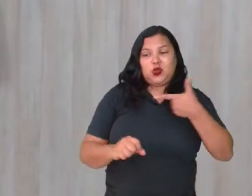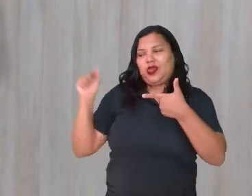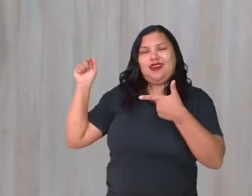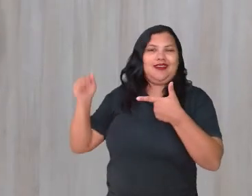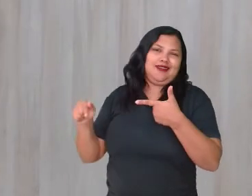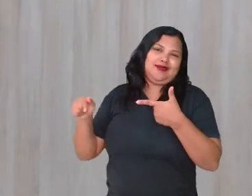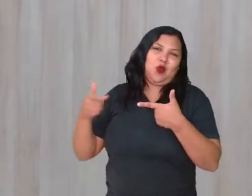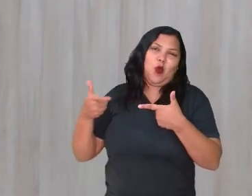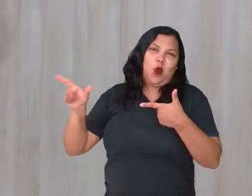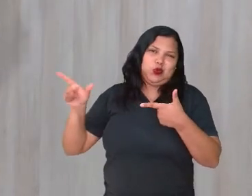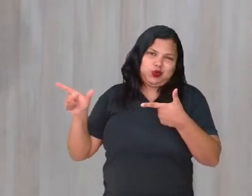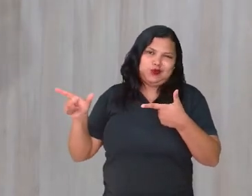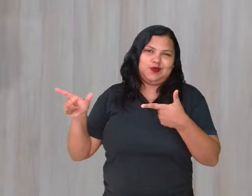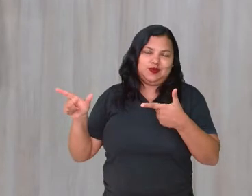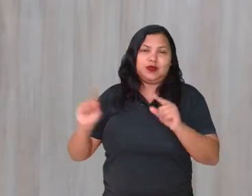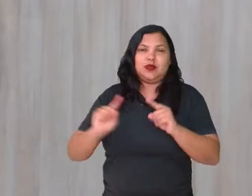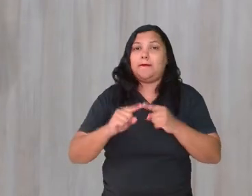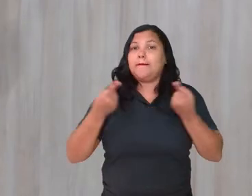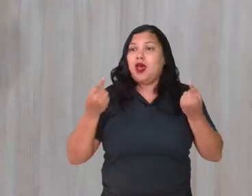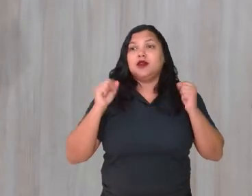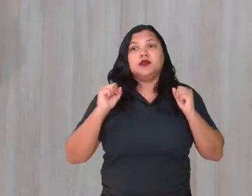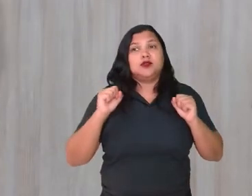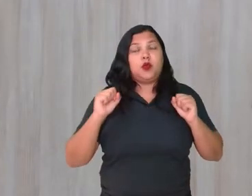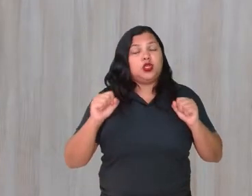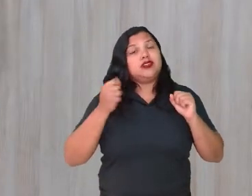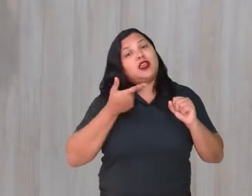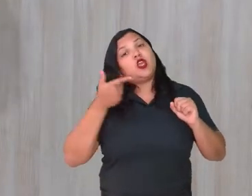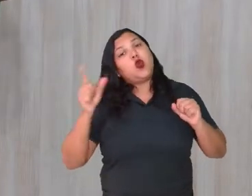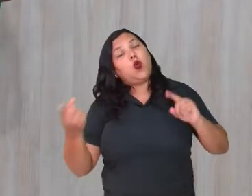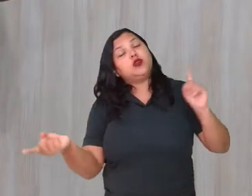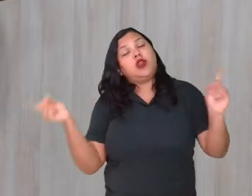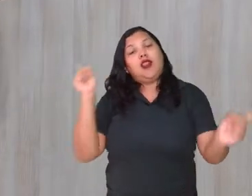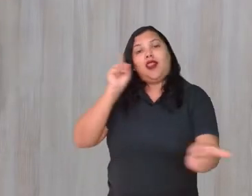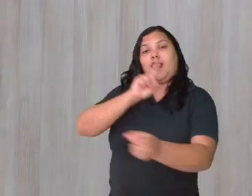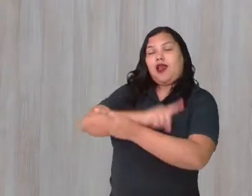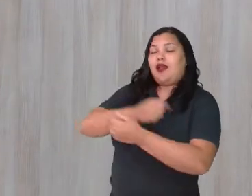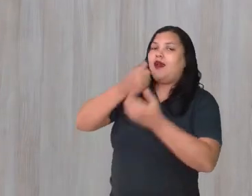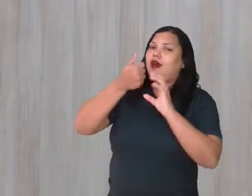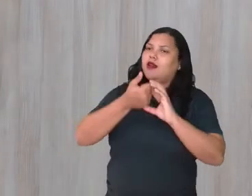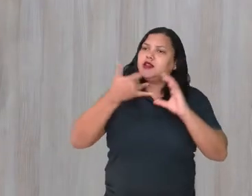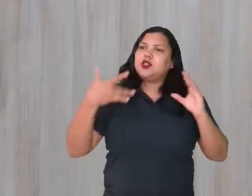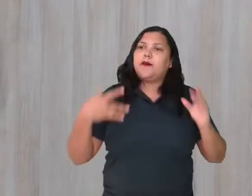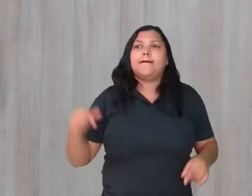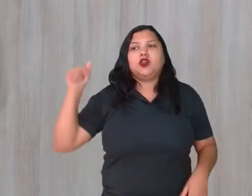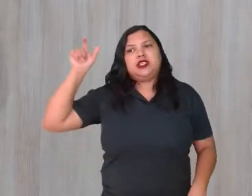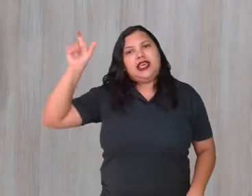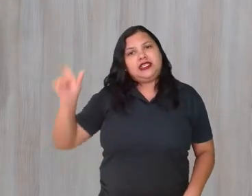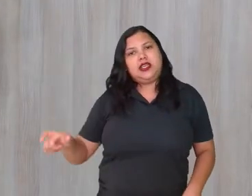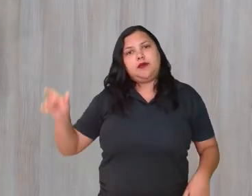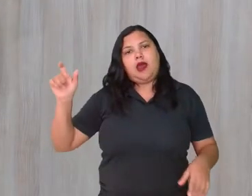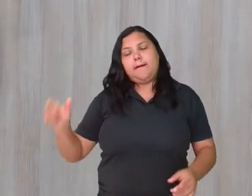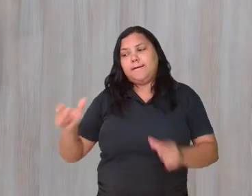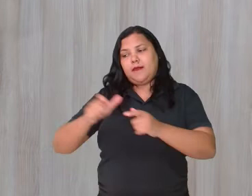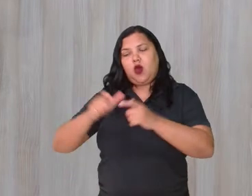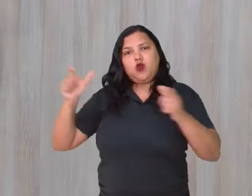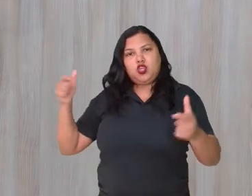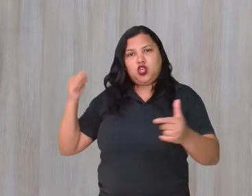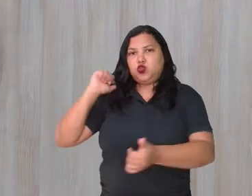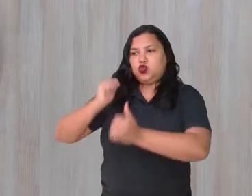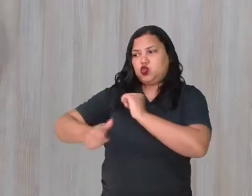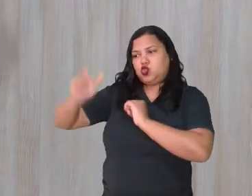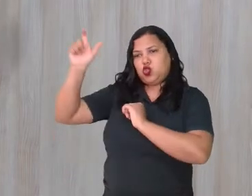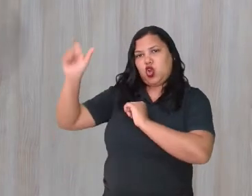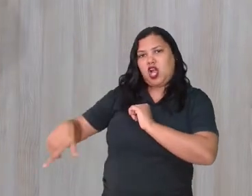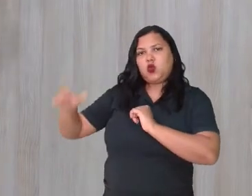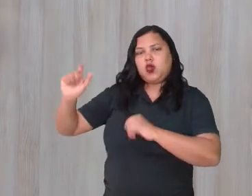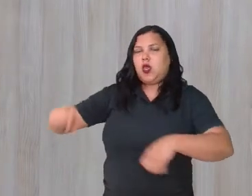relação a esse daqui. Mas poderiam ser que outras circunstâncias, por exemplo, pode ser que a maioria dos jogadores desse time aqui